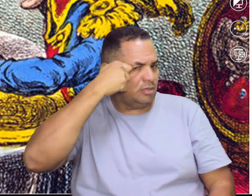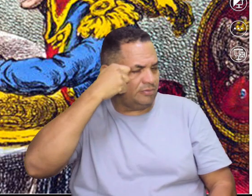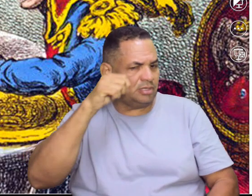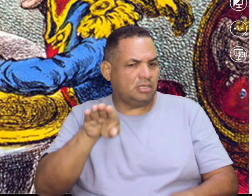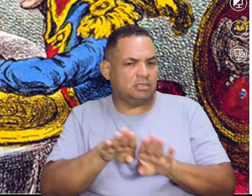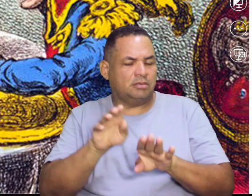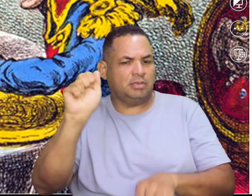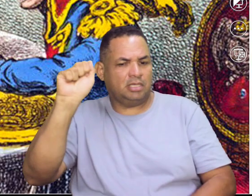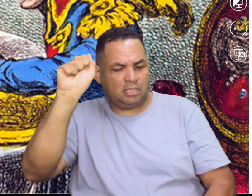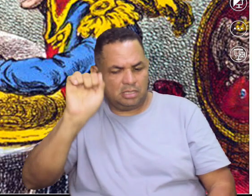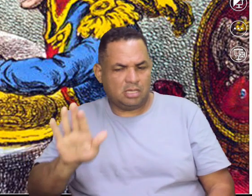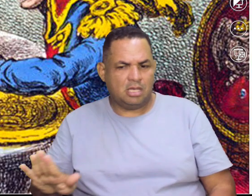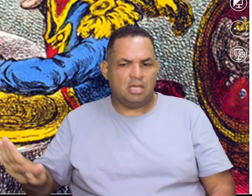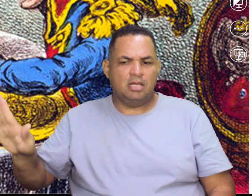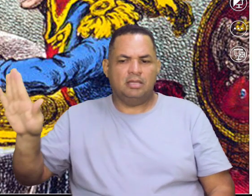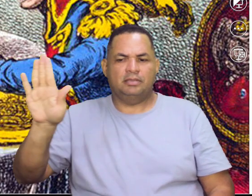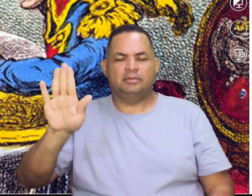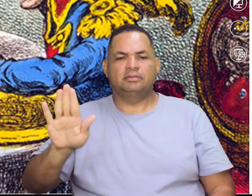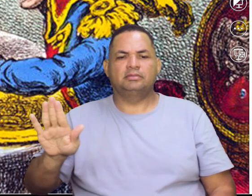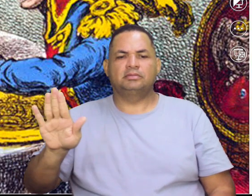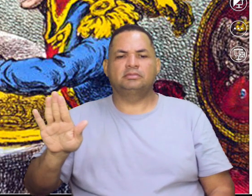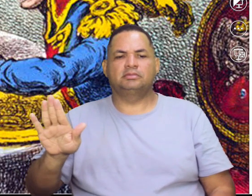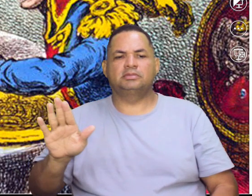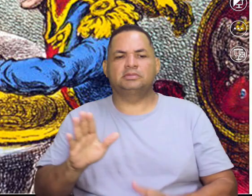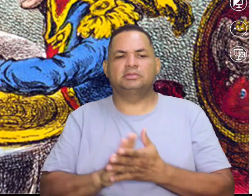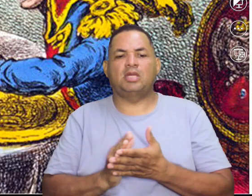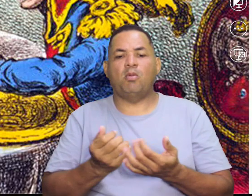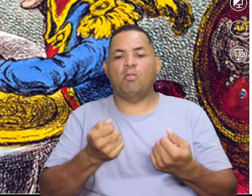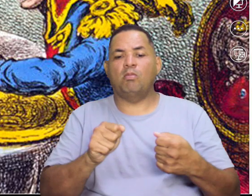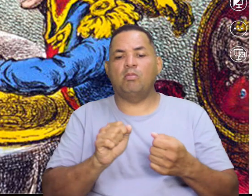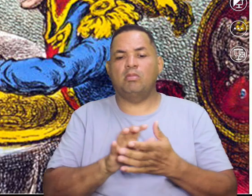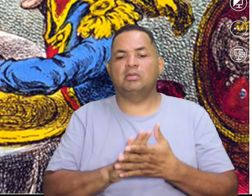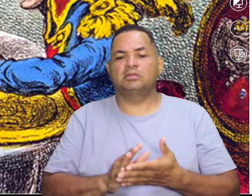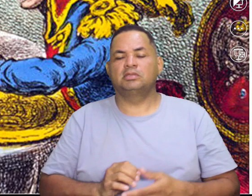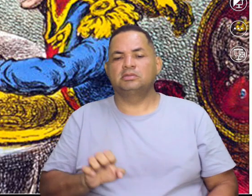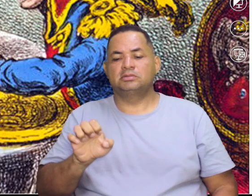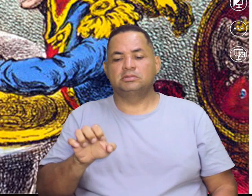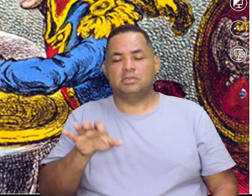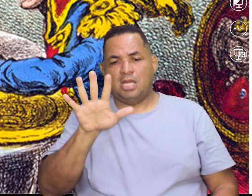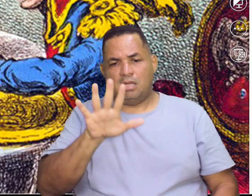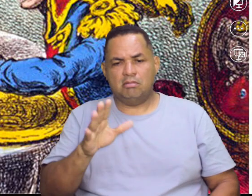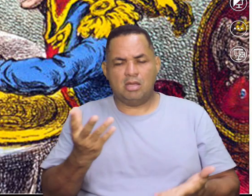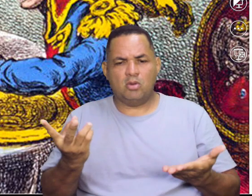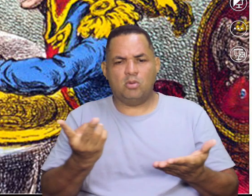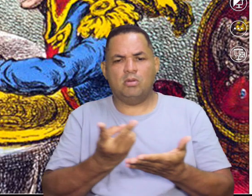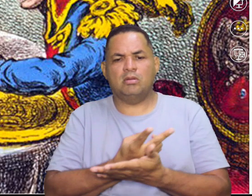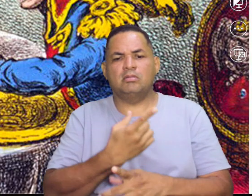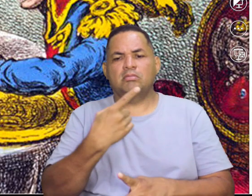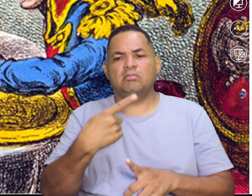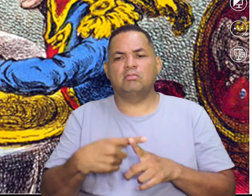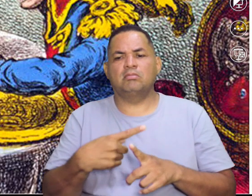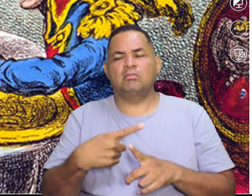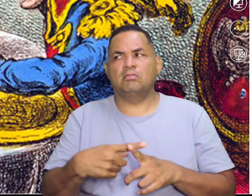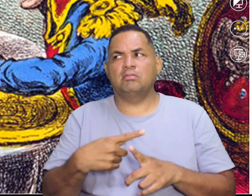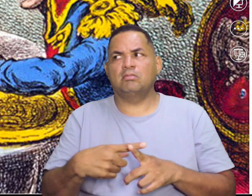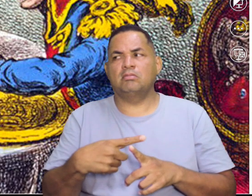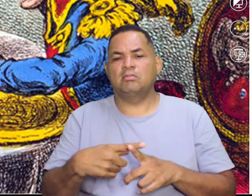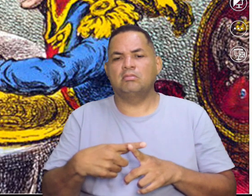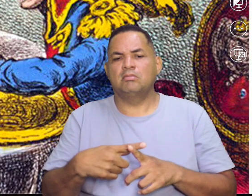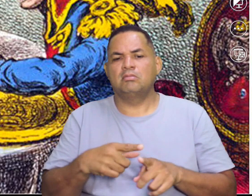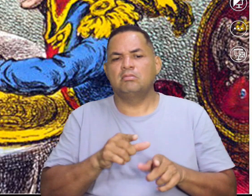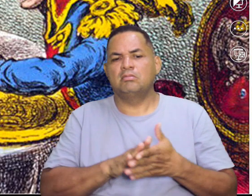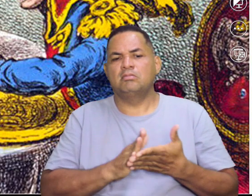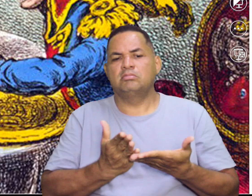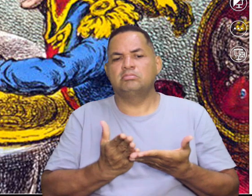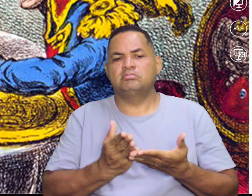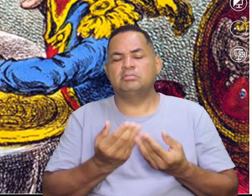esse imperialismo, esse domínio europeu sobre a África e a Ásia, vai acontecer por quê? Porque os europeus,